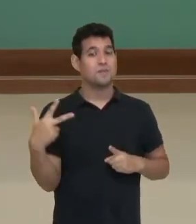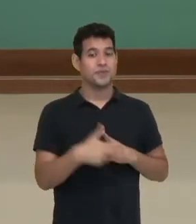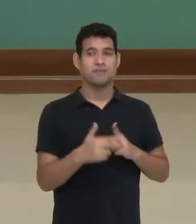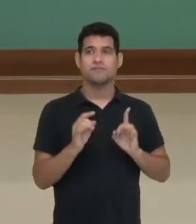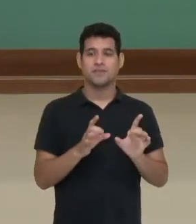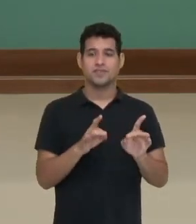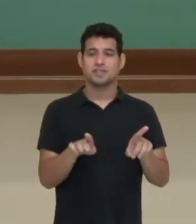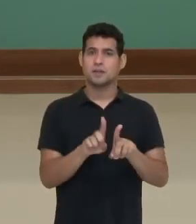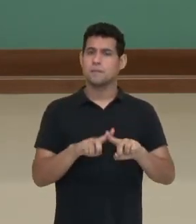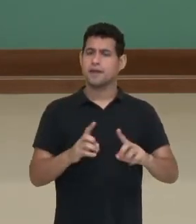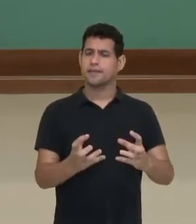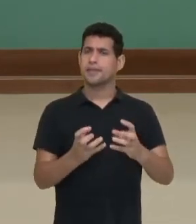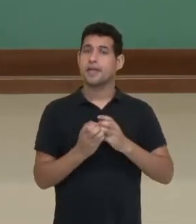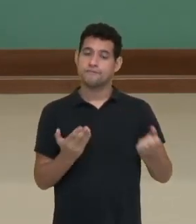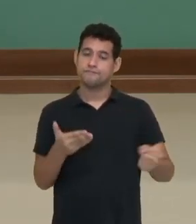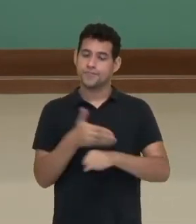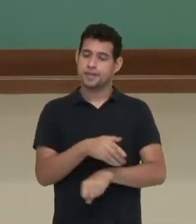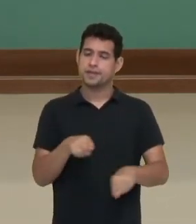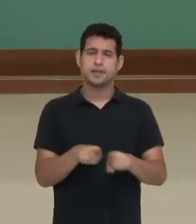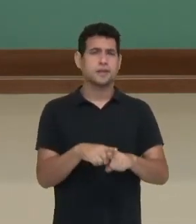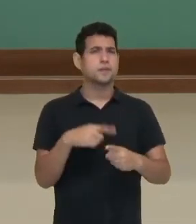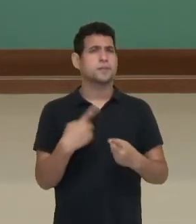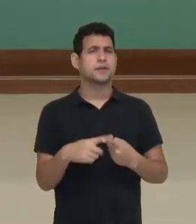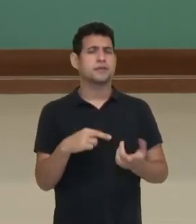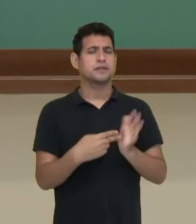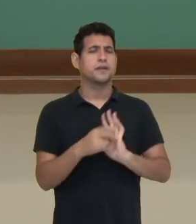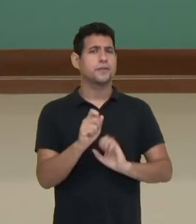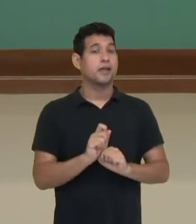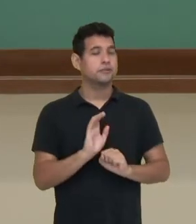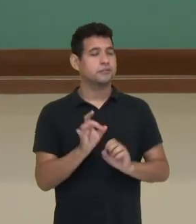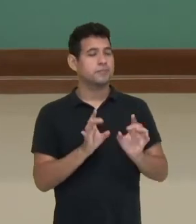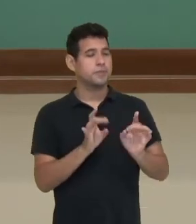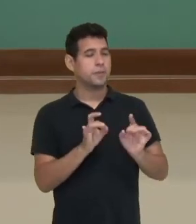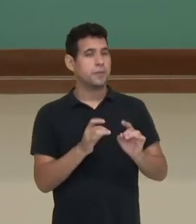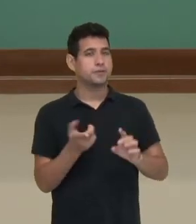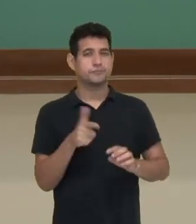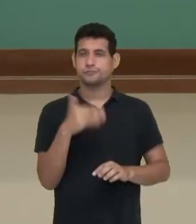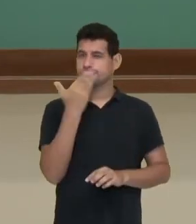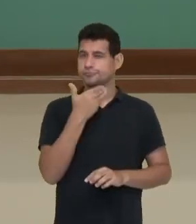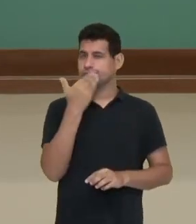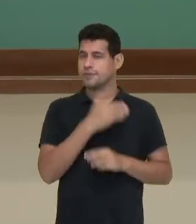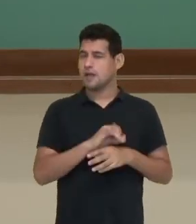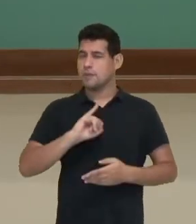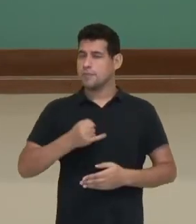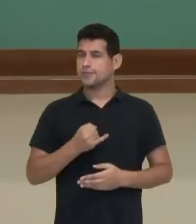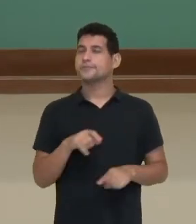comercializar. Então, eles queriam invadir, porque aí eles comercializariam